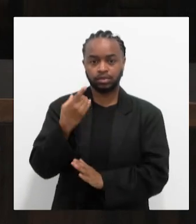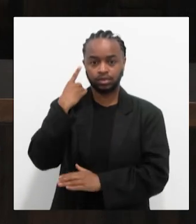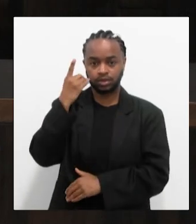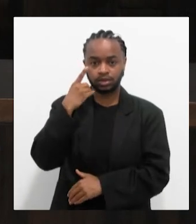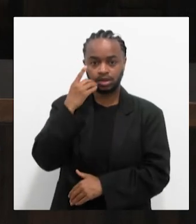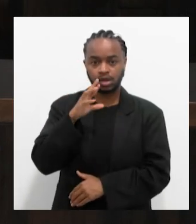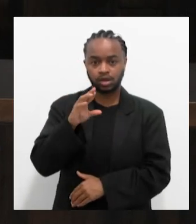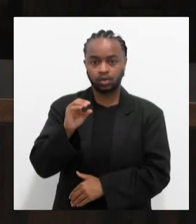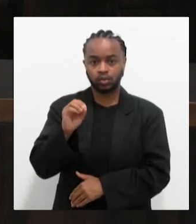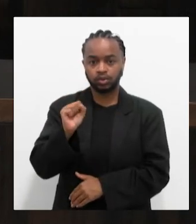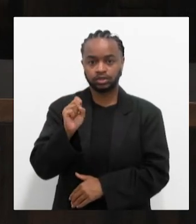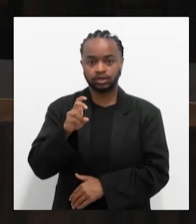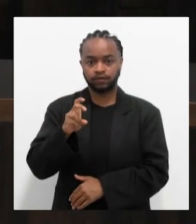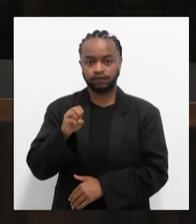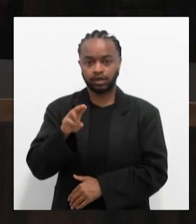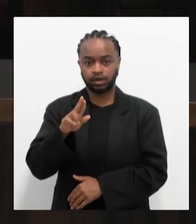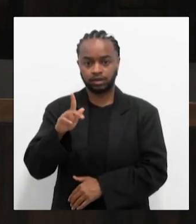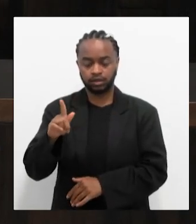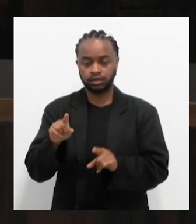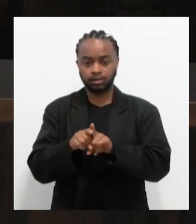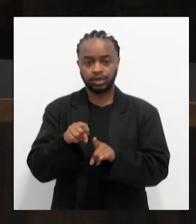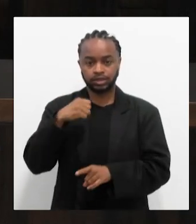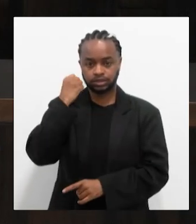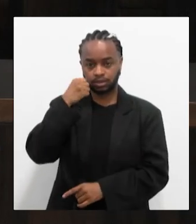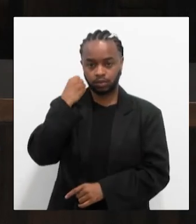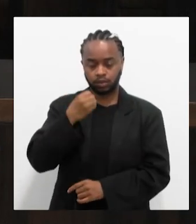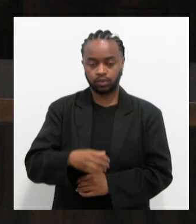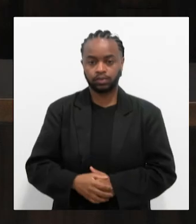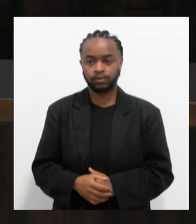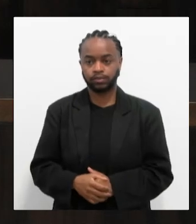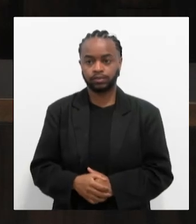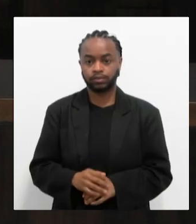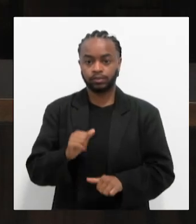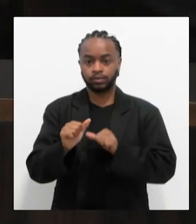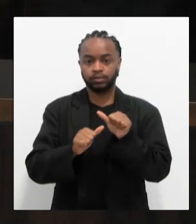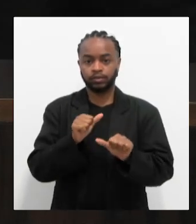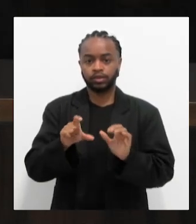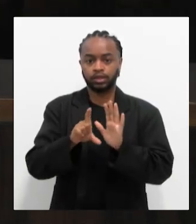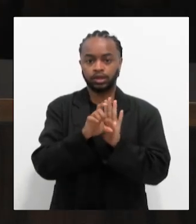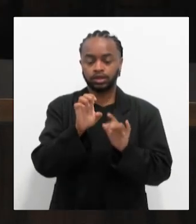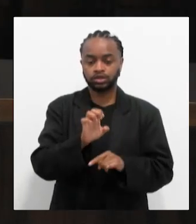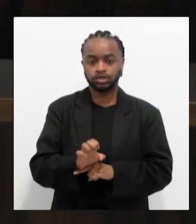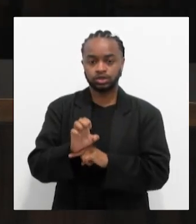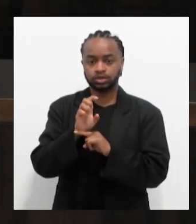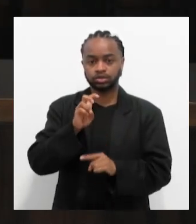deputados Rosenberg Reis e Samuel Malafaia, que altera a lei estadual número